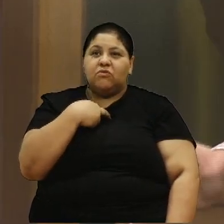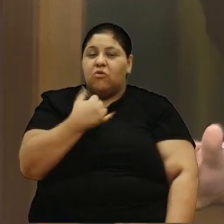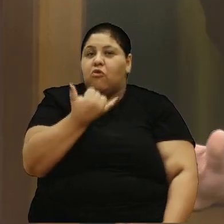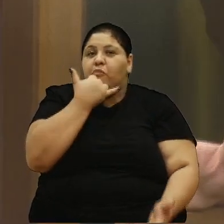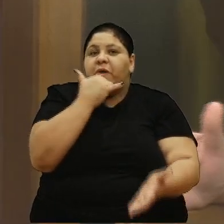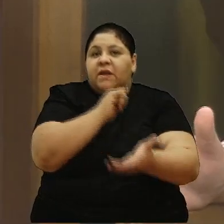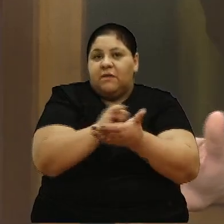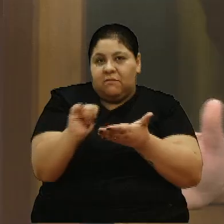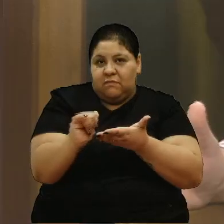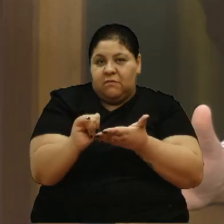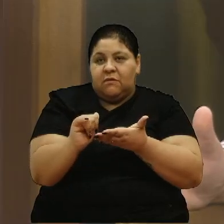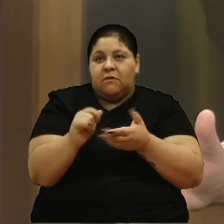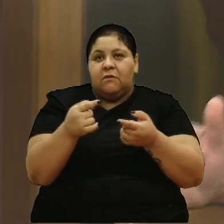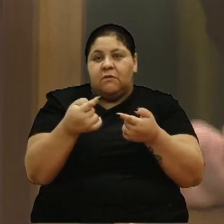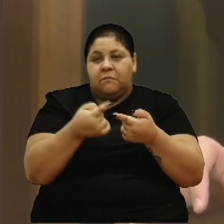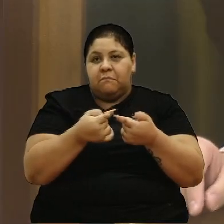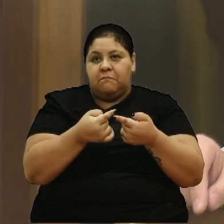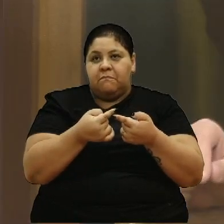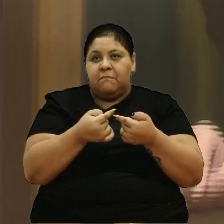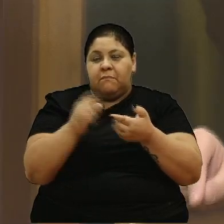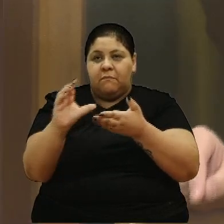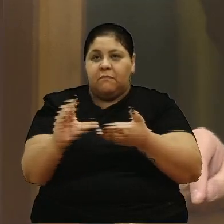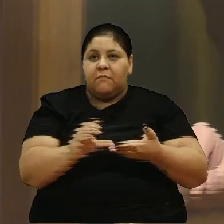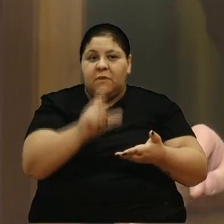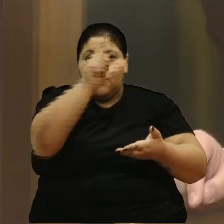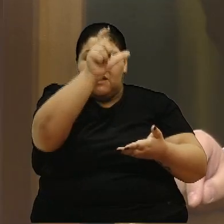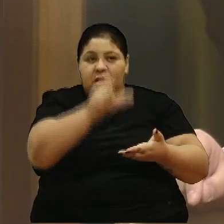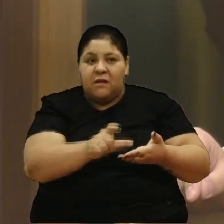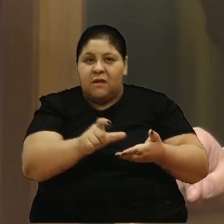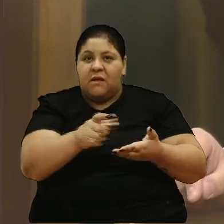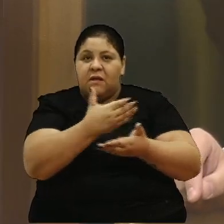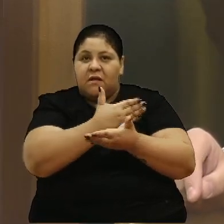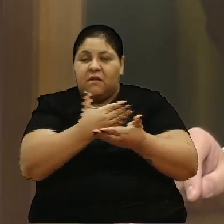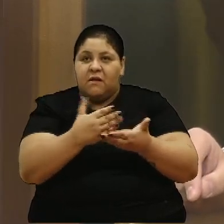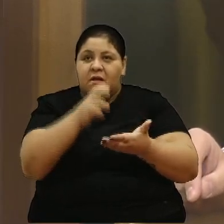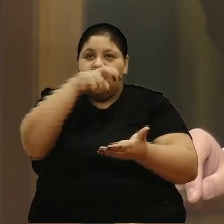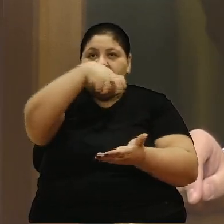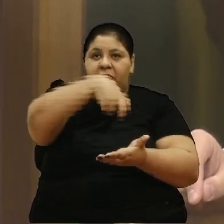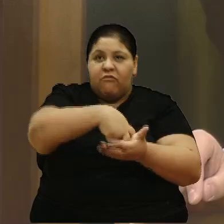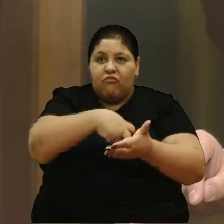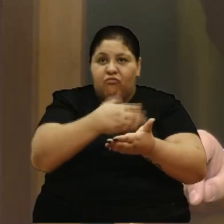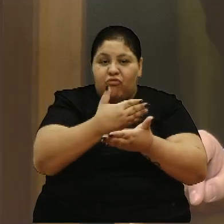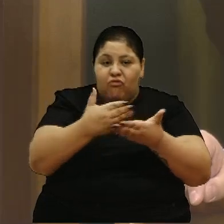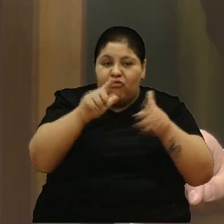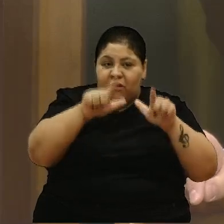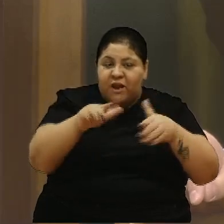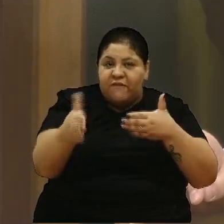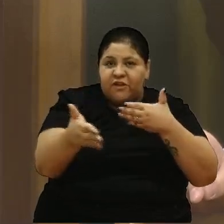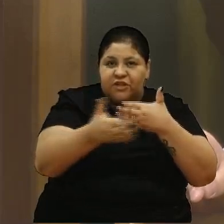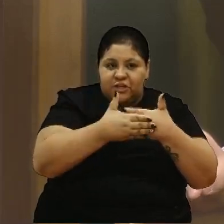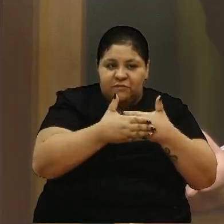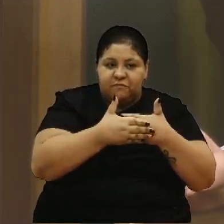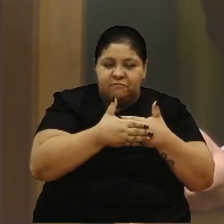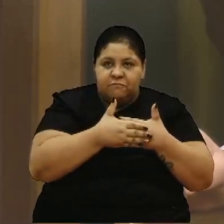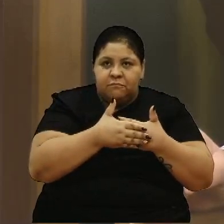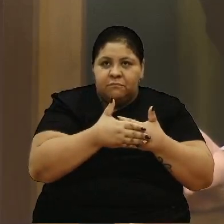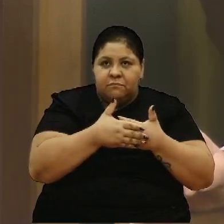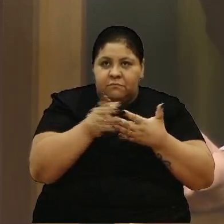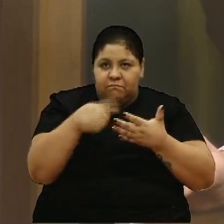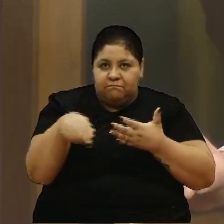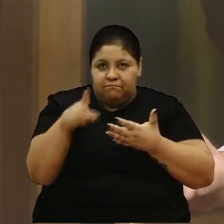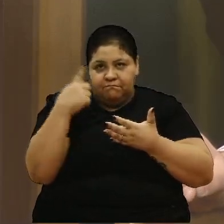né? Indulto, anistia ou fiança. E o condenado cumpre a pena inicialmente em regime fechado. Então, para